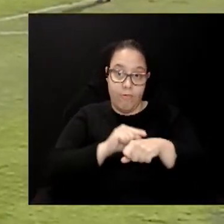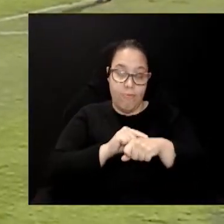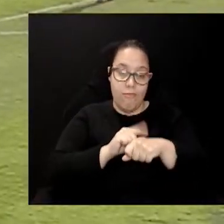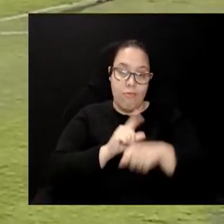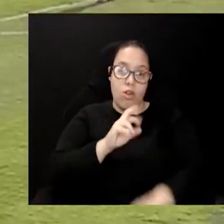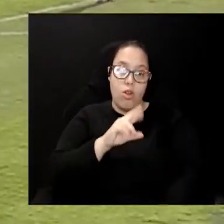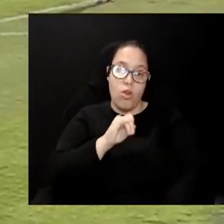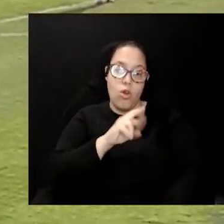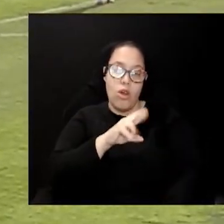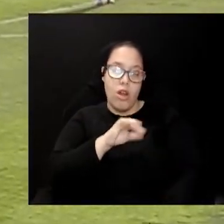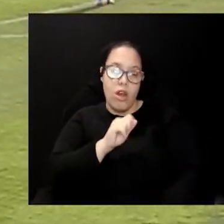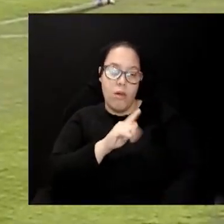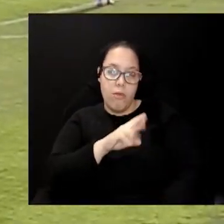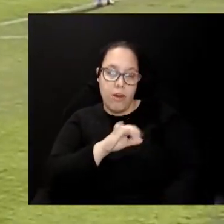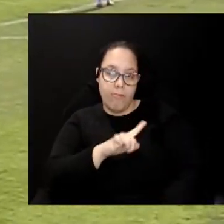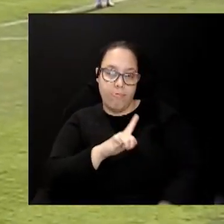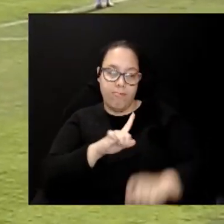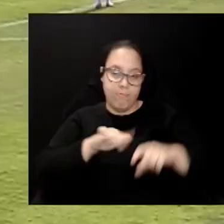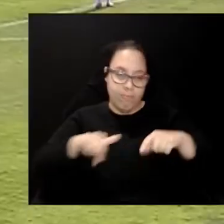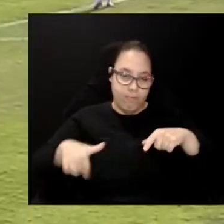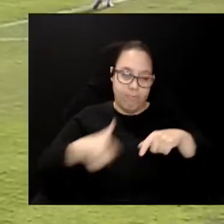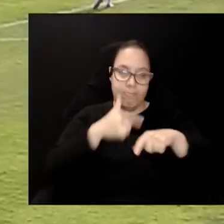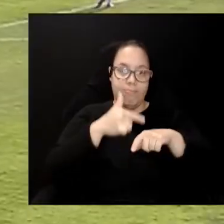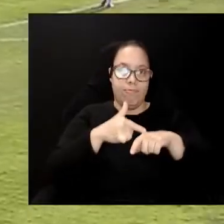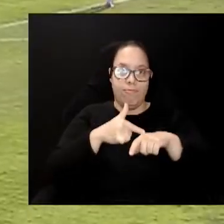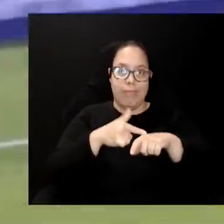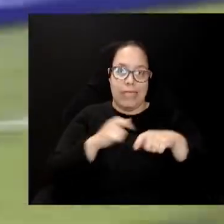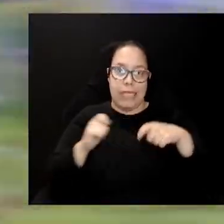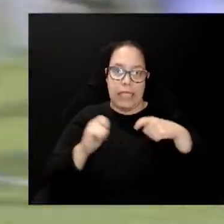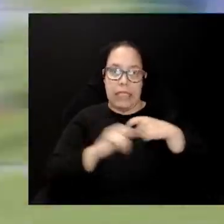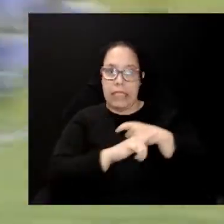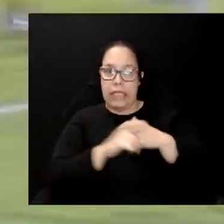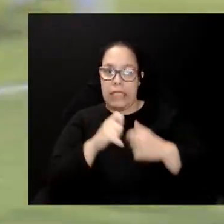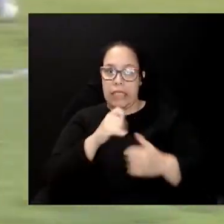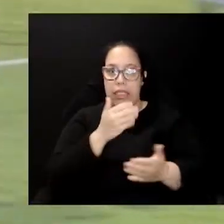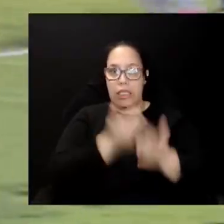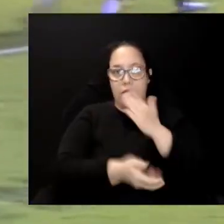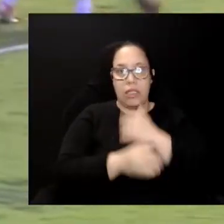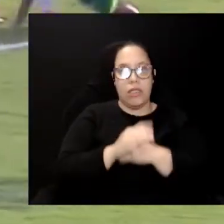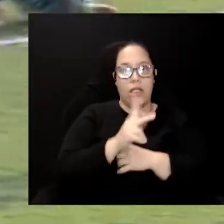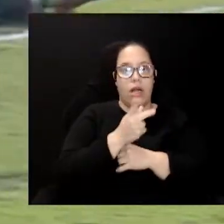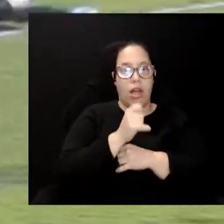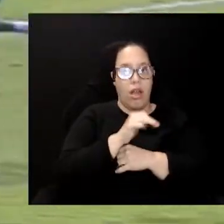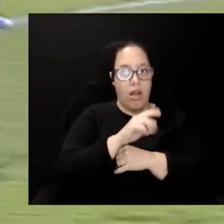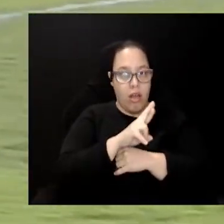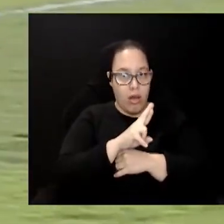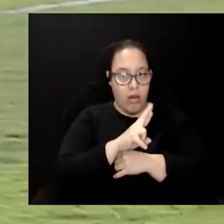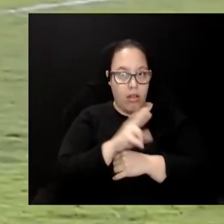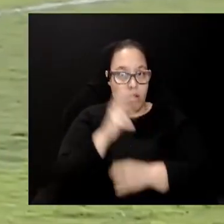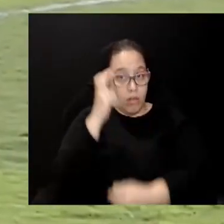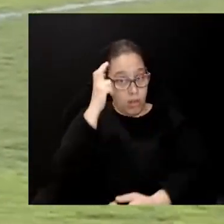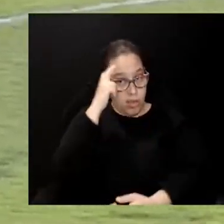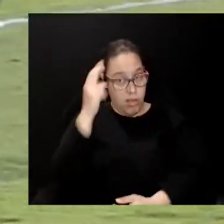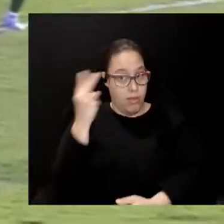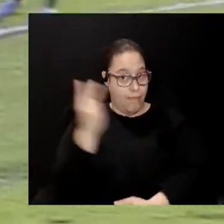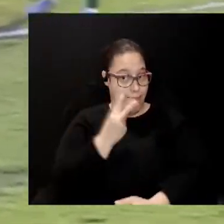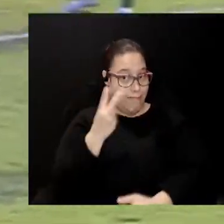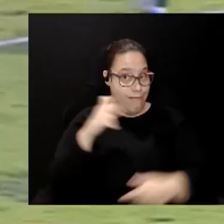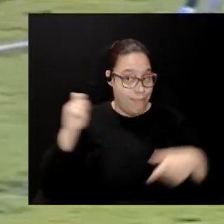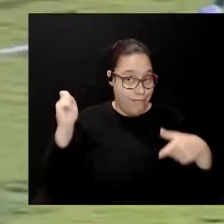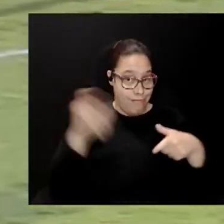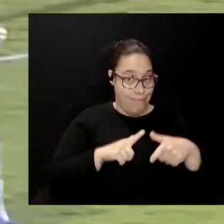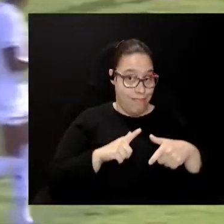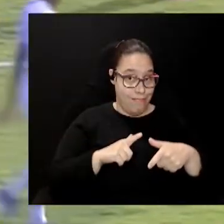Mesquita subiu e deixou a bola escapar. Herbert, esperto na segunda trave, chutou e abriu o